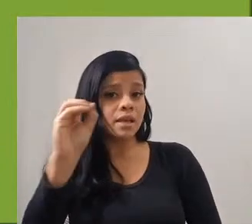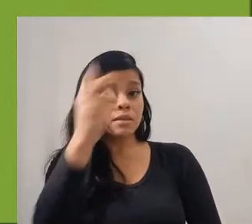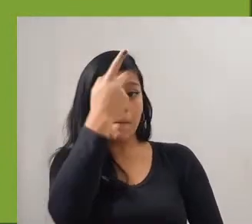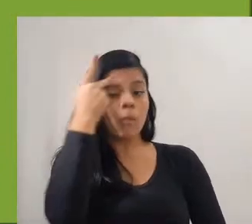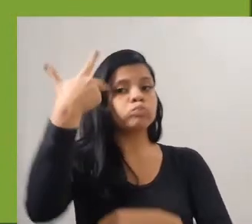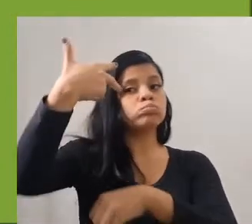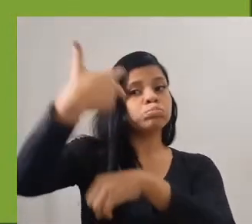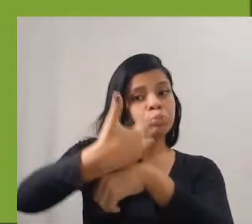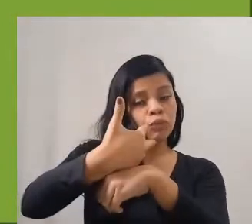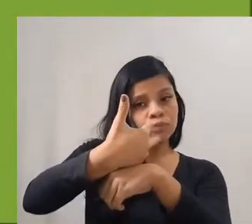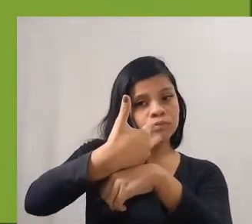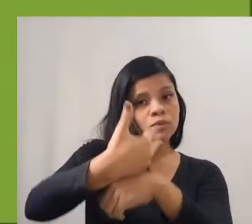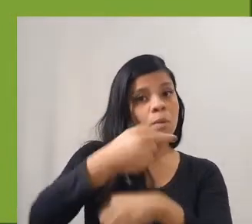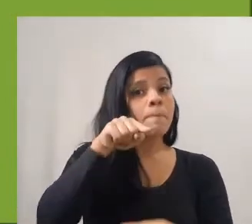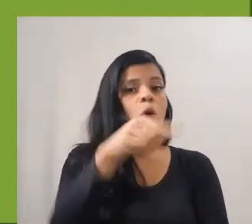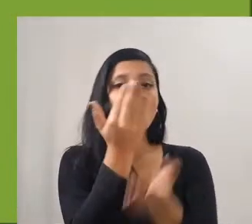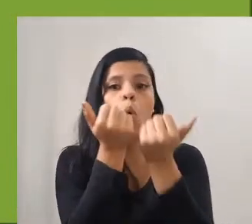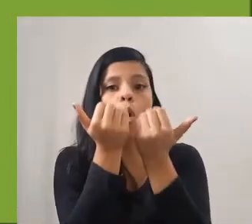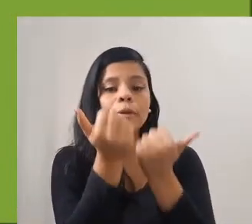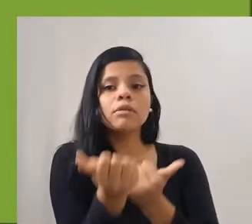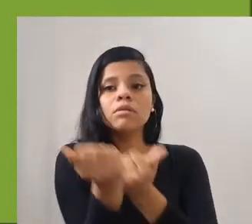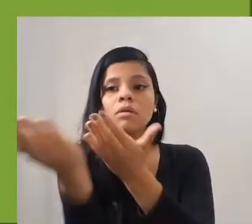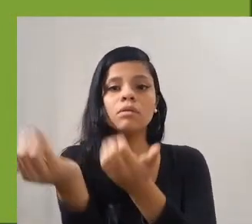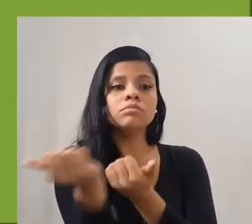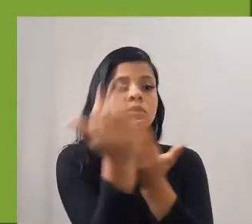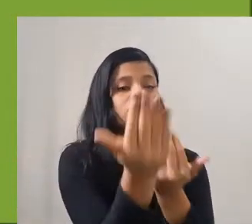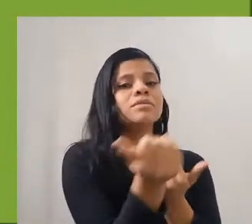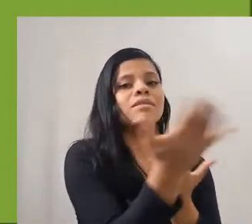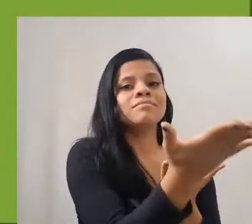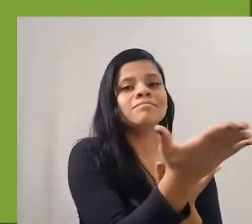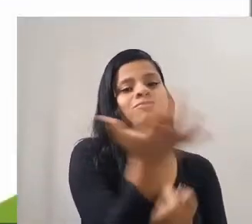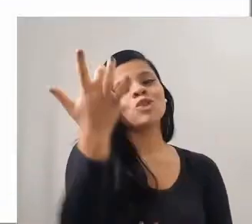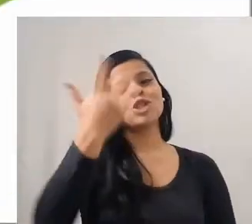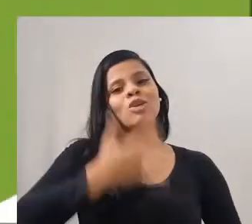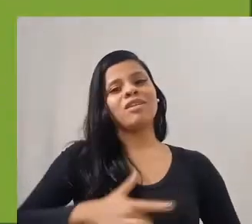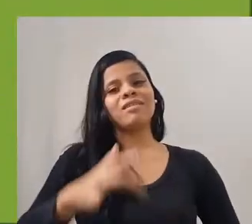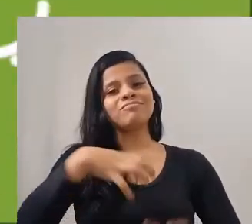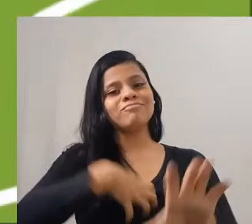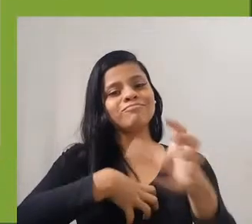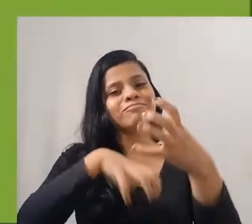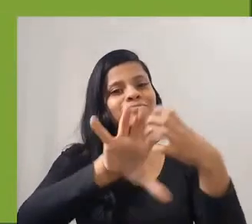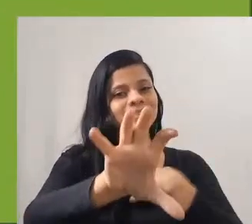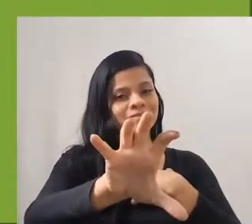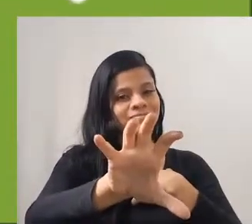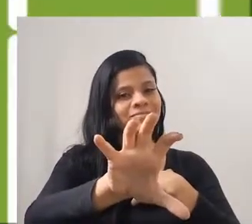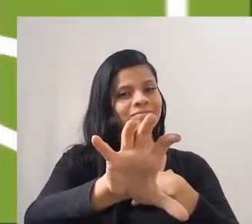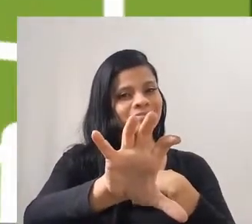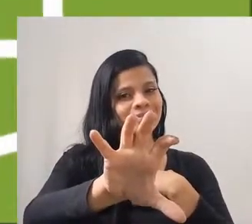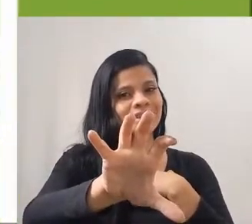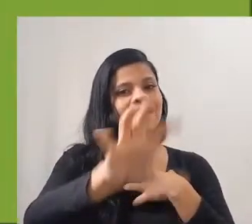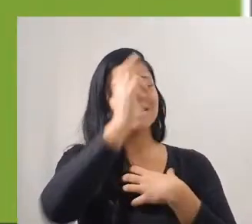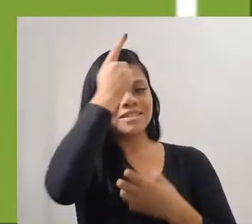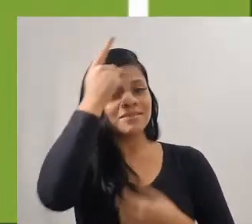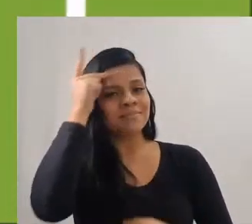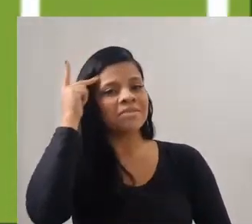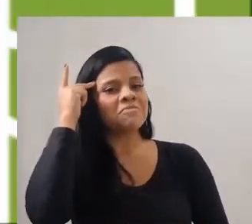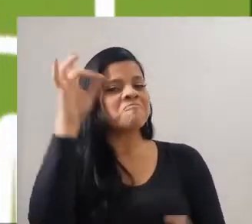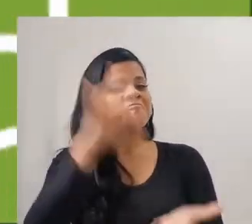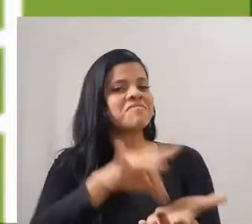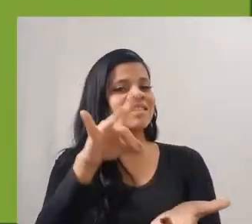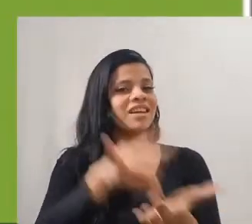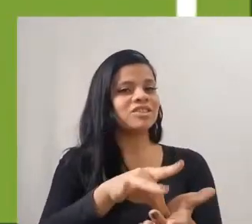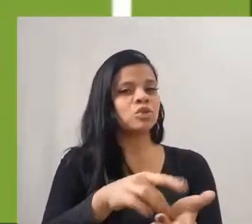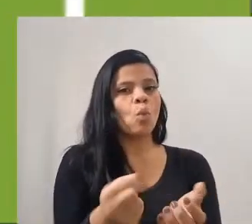para pacientes, das 1.000 refeições distribuídas, a solidariedade que o projeto inspira atinge muito mais do que se